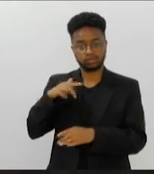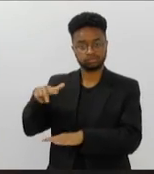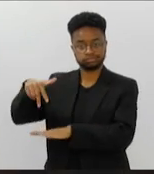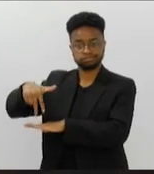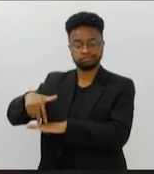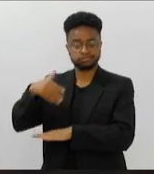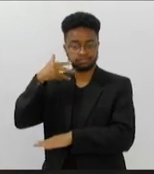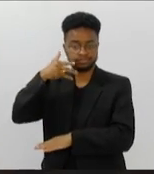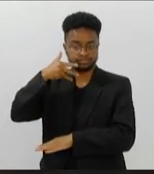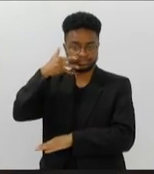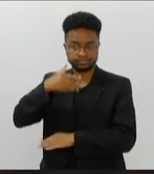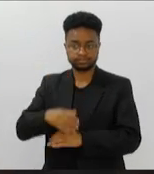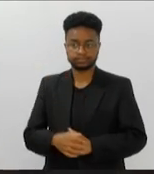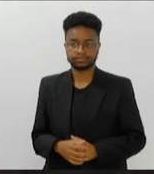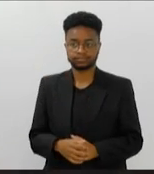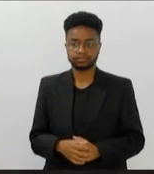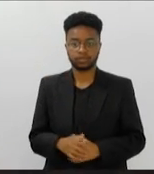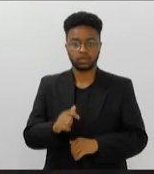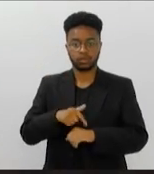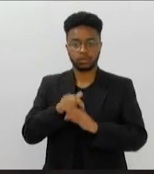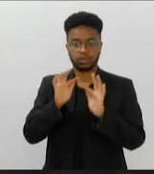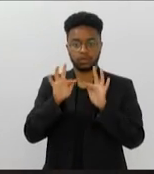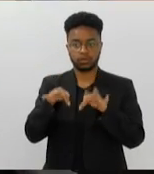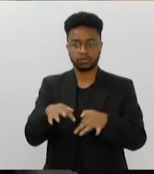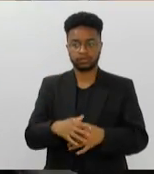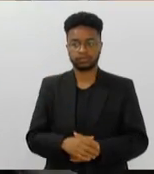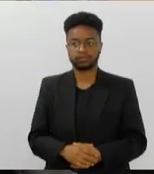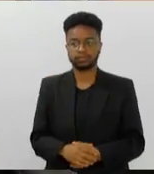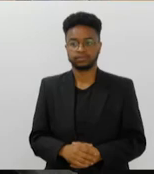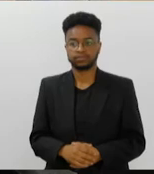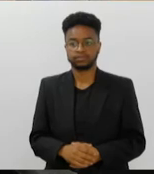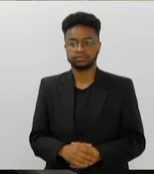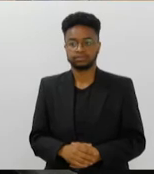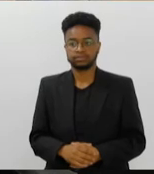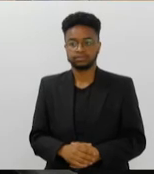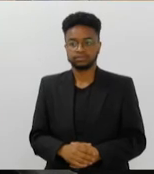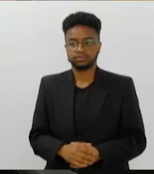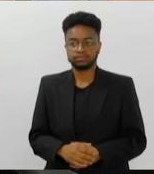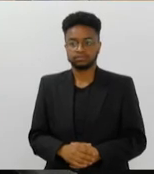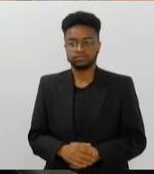uso da palavra no expediente final.